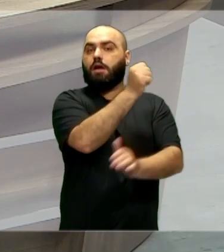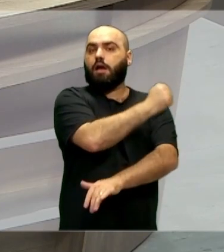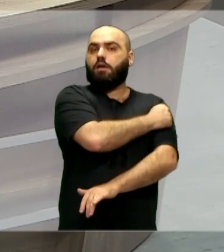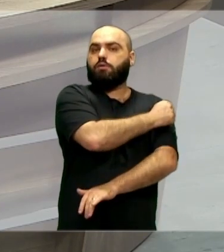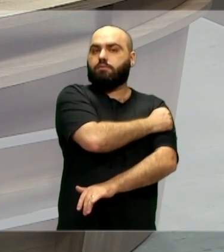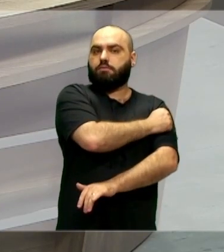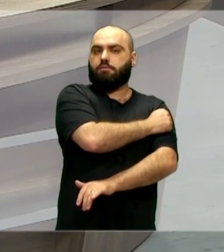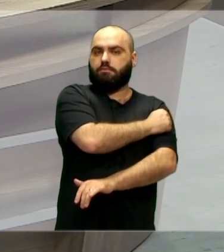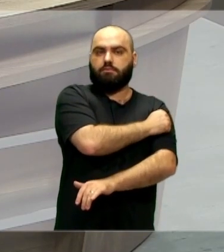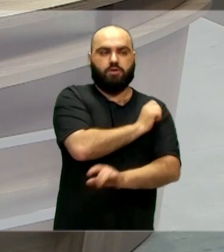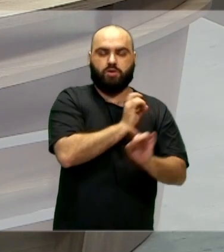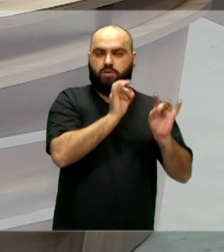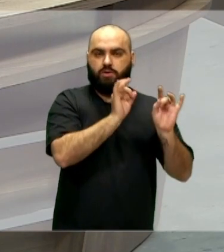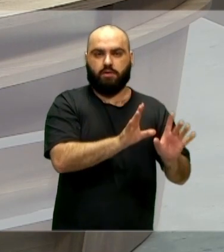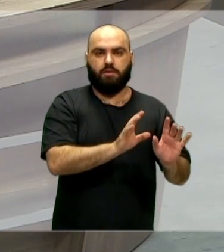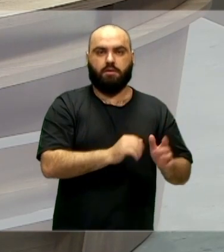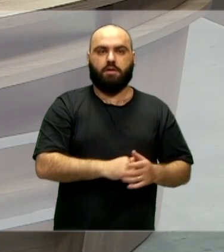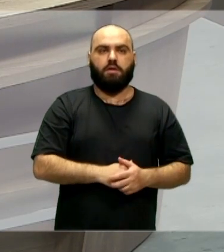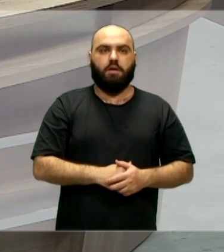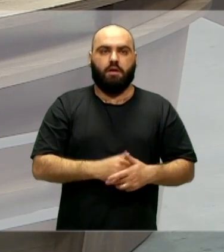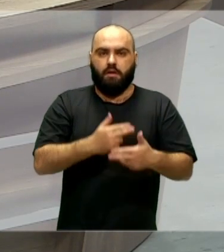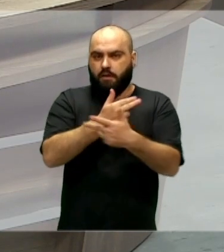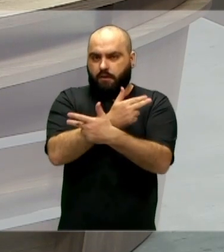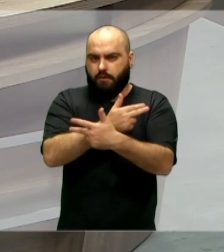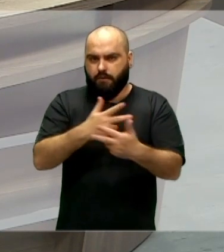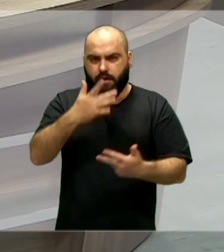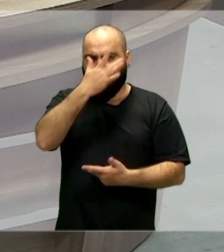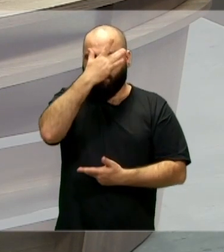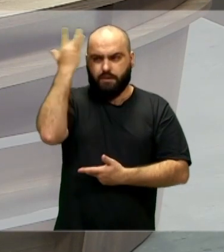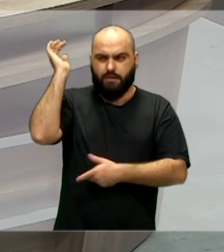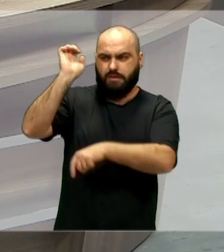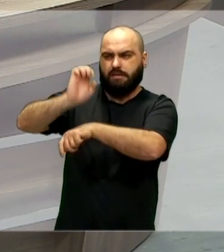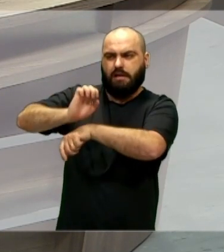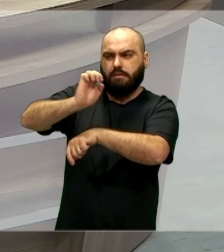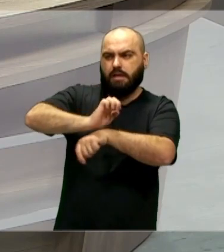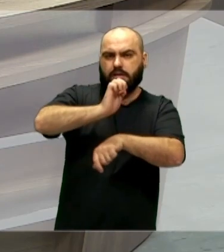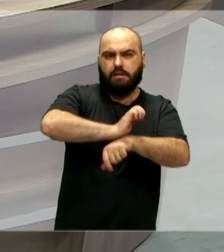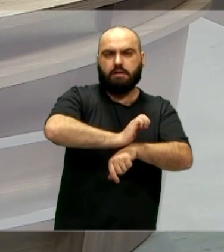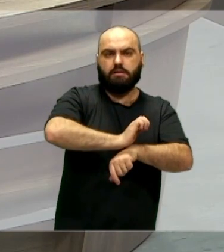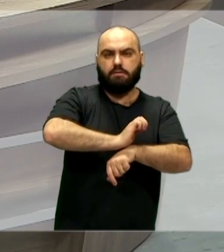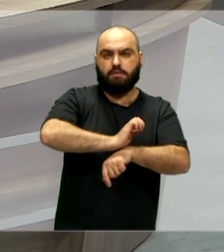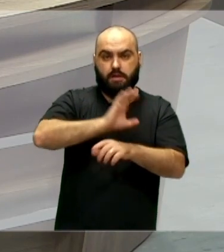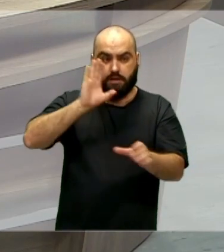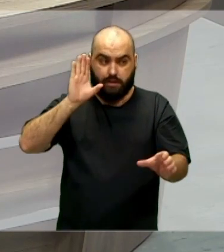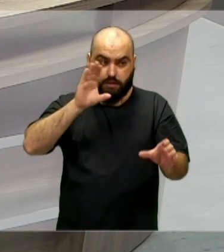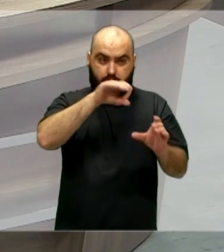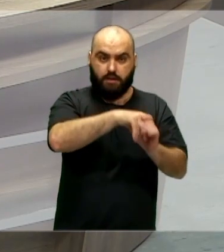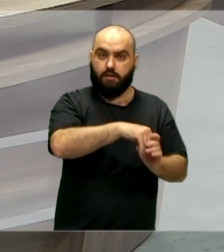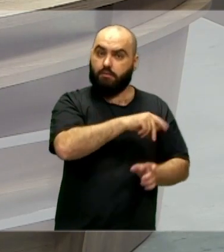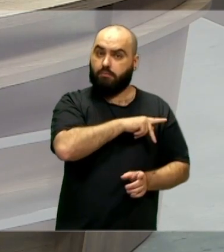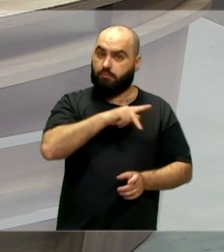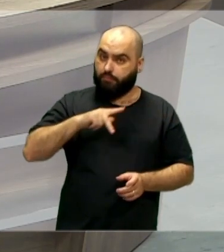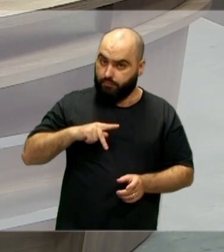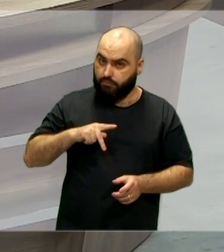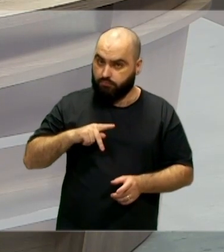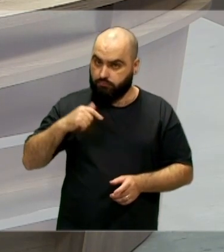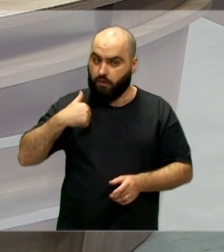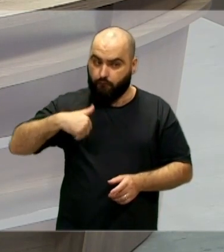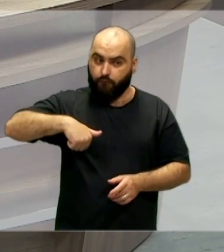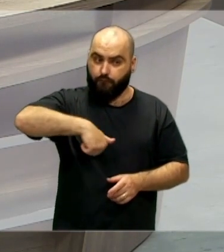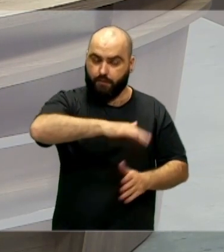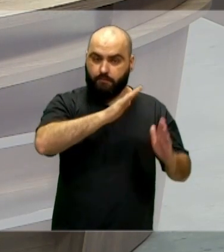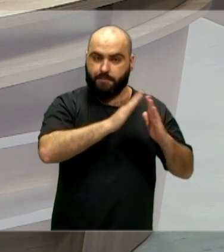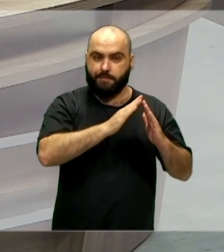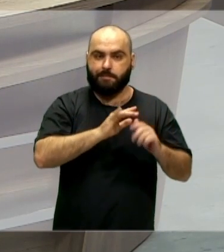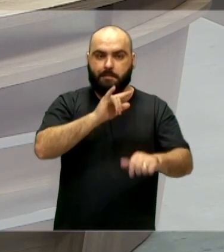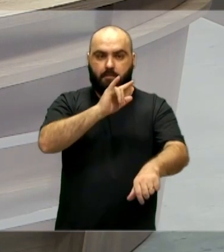vai morar junto porque eram várias pessoas de várias partes do estado, num equipamento público, porque era público, e os